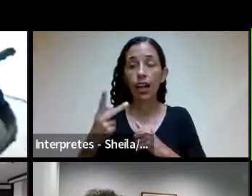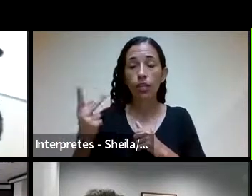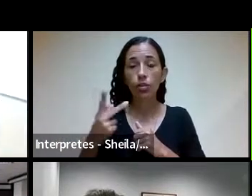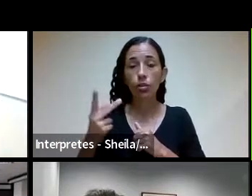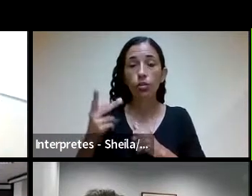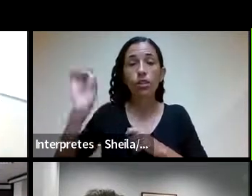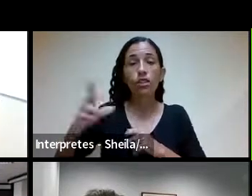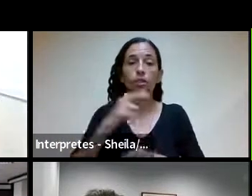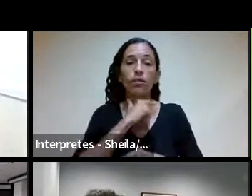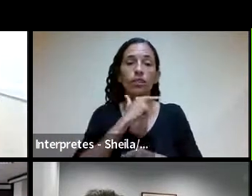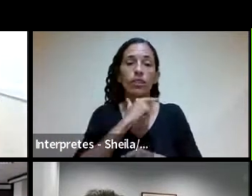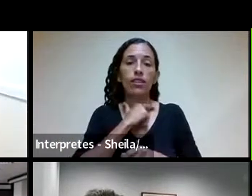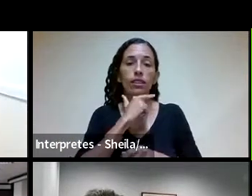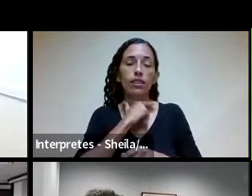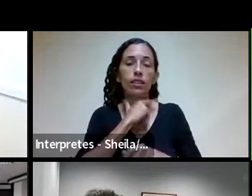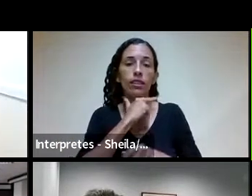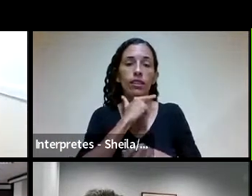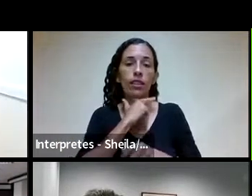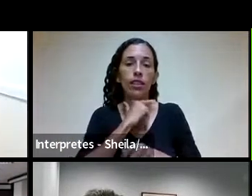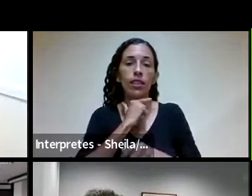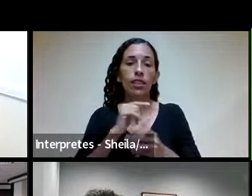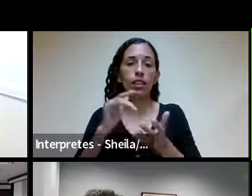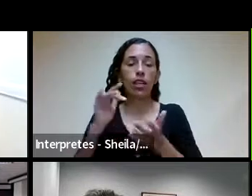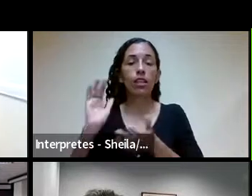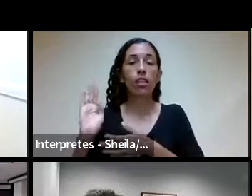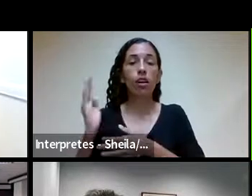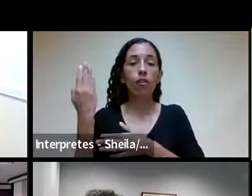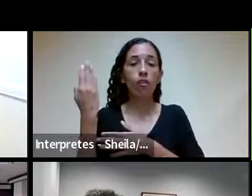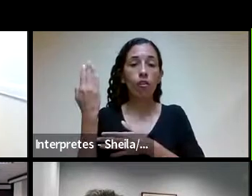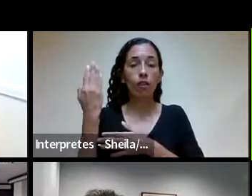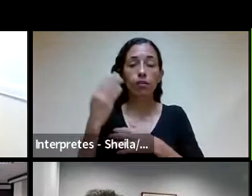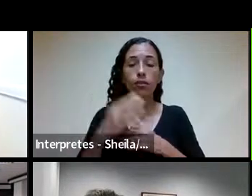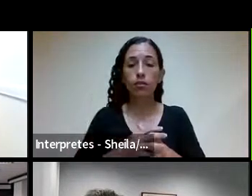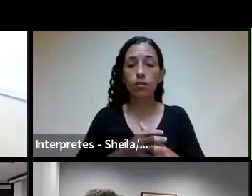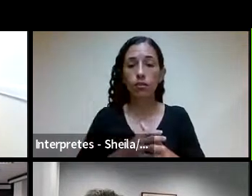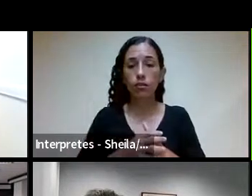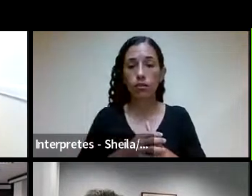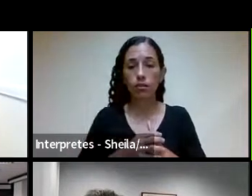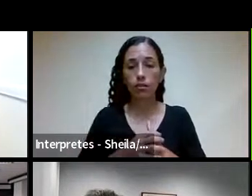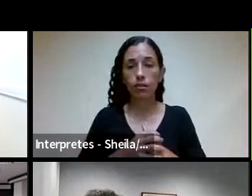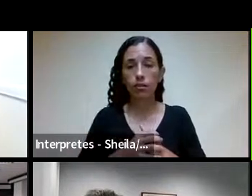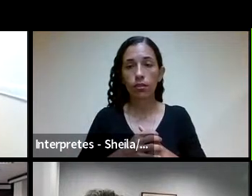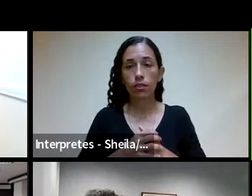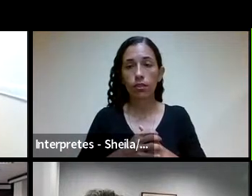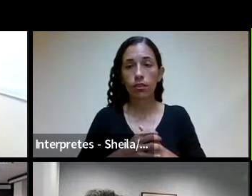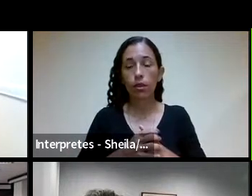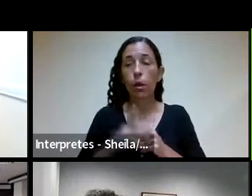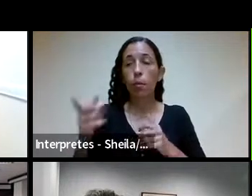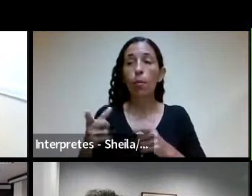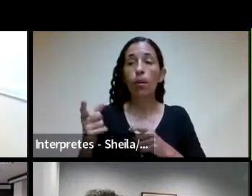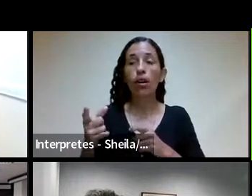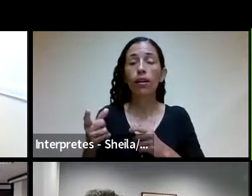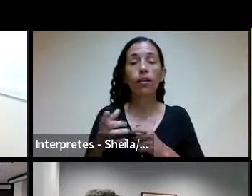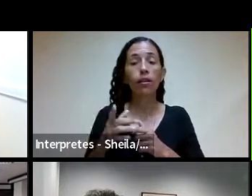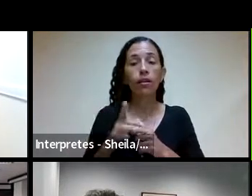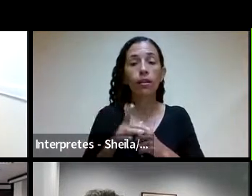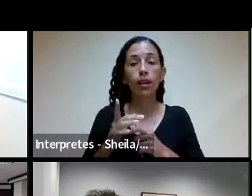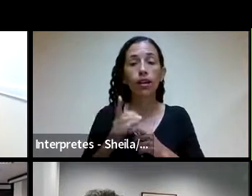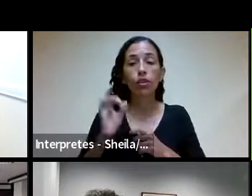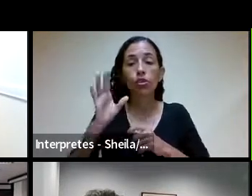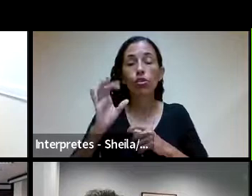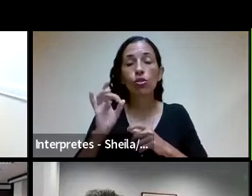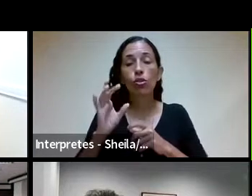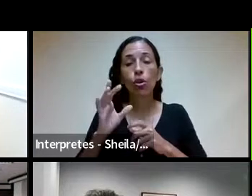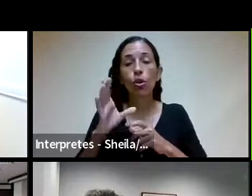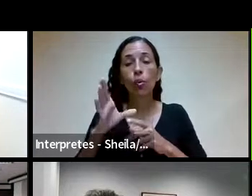laranjas, no afã de burlar o ordenamento jurídico pátrio. No que tange a primeira, Tica Costureira sustentou